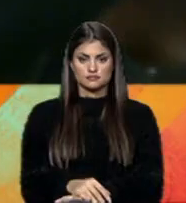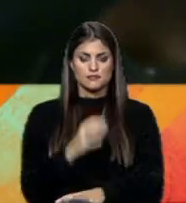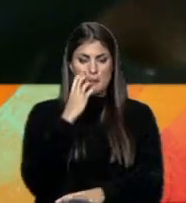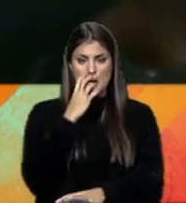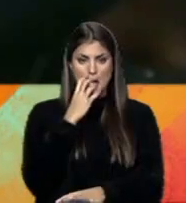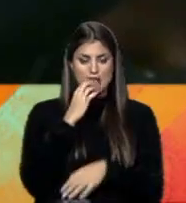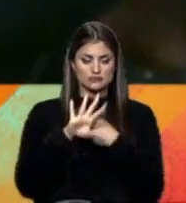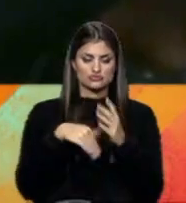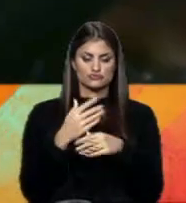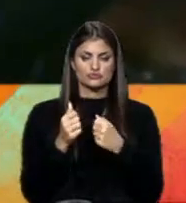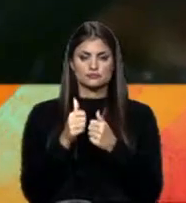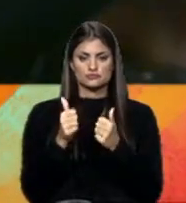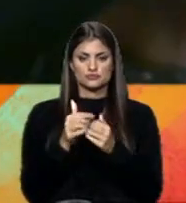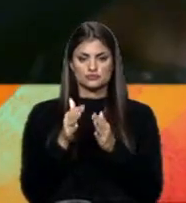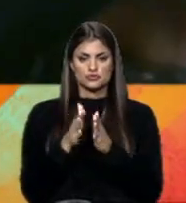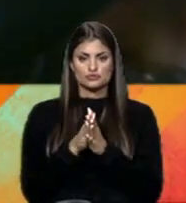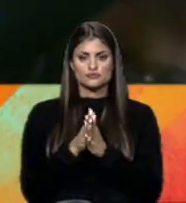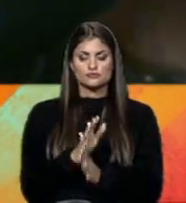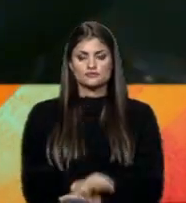Envolvemos tudo muito bem.